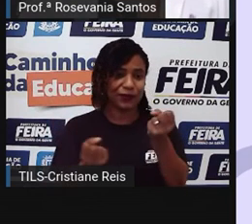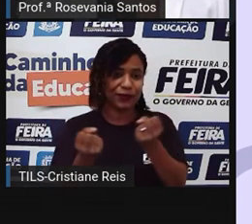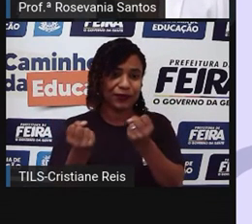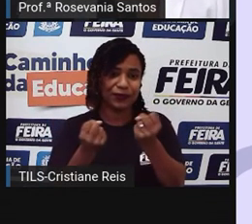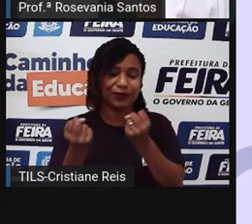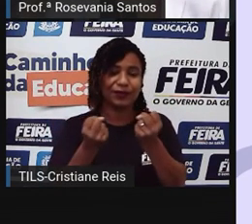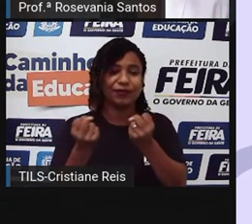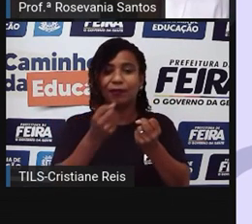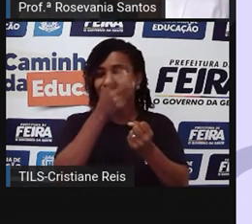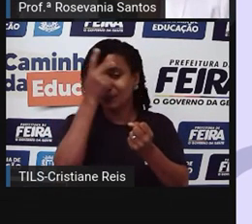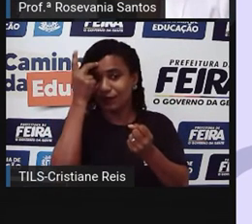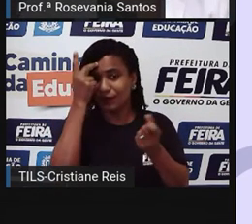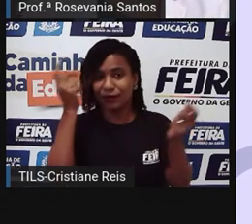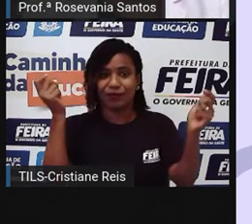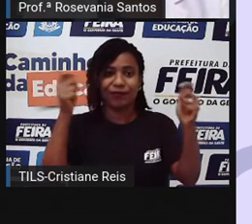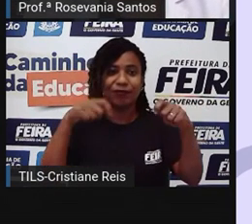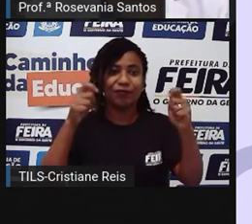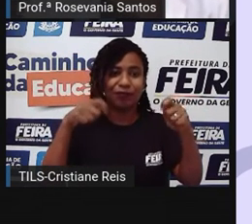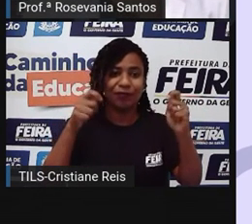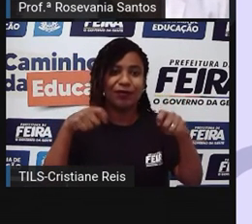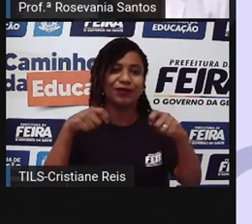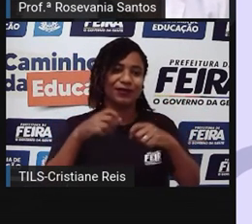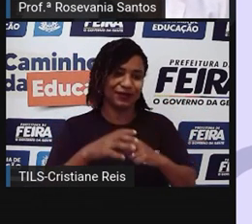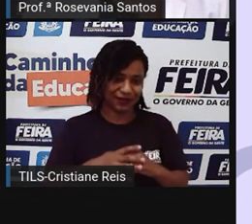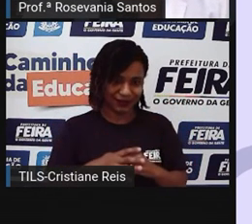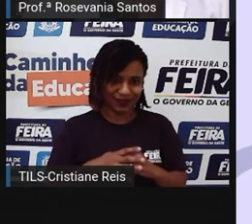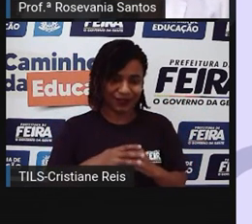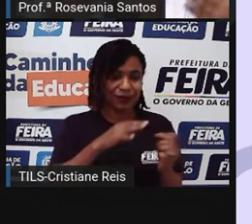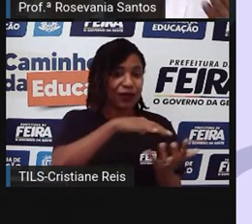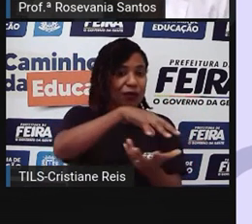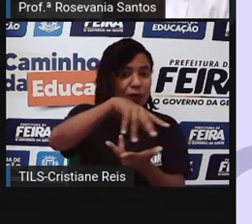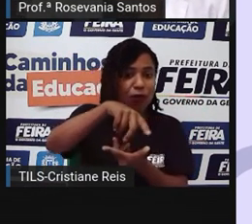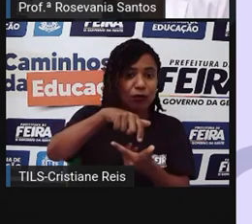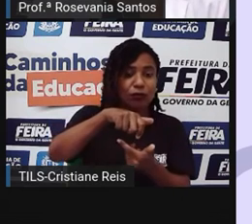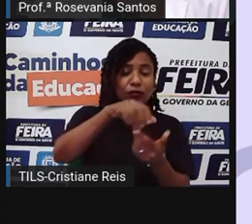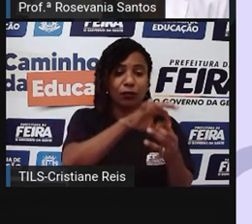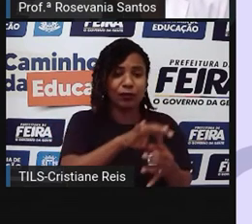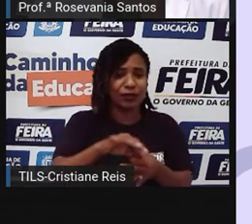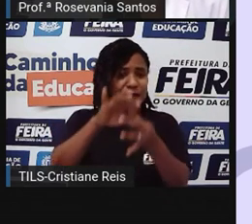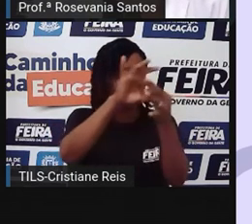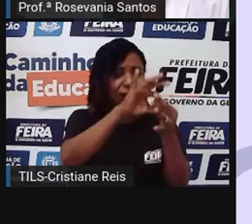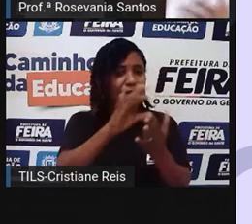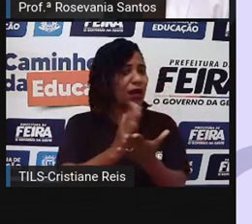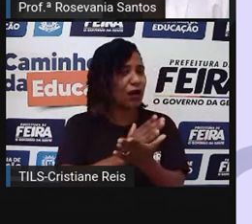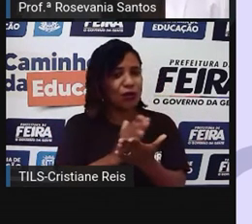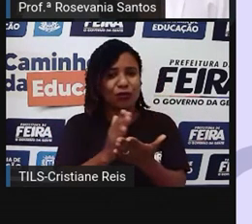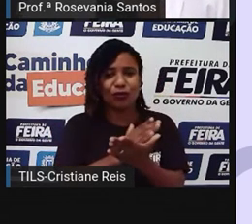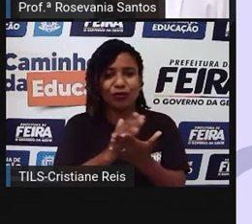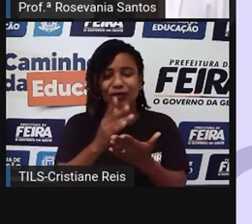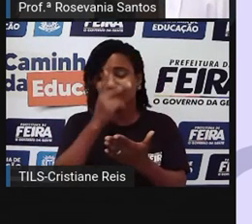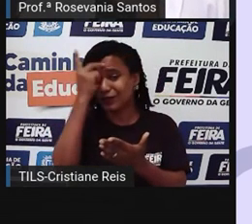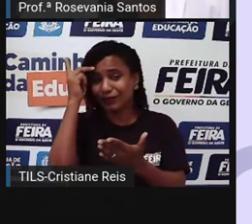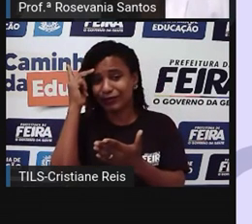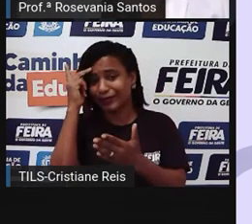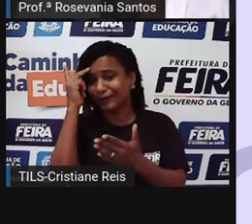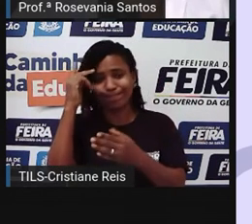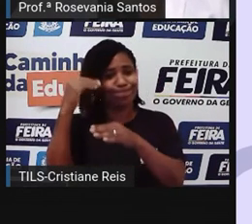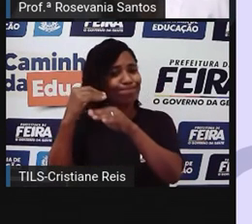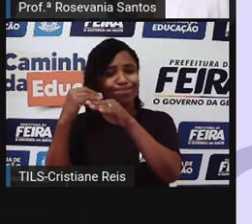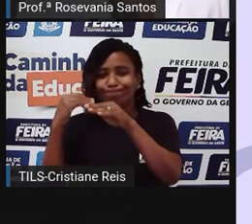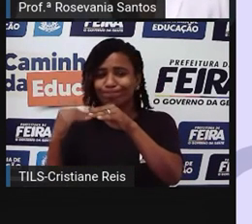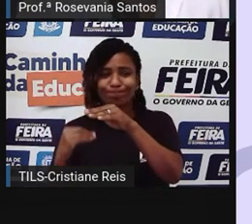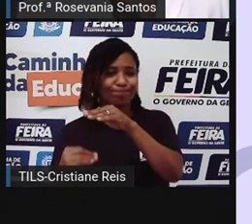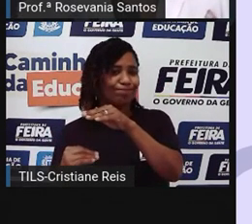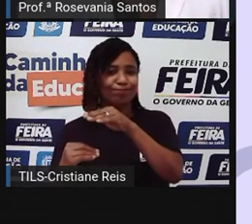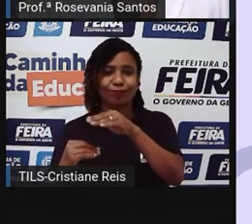compensação, muitas pessoas ainda estão aquém desse mundo globalizado. Nós percebemos isso, ficou quase que escancarado, né, no período da